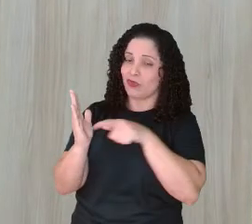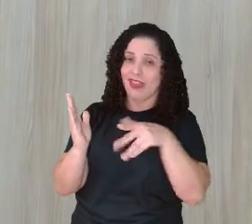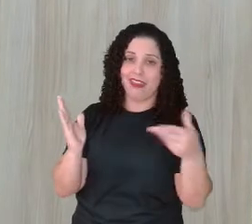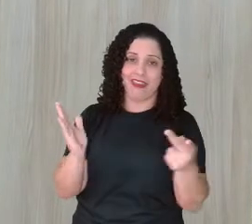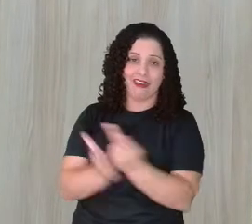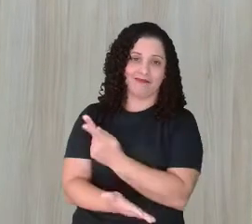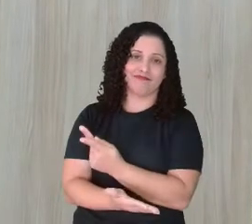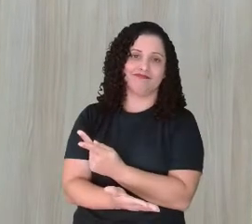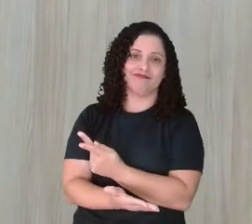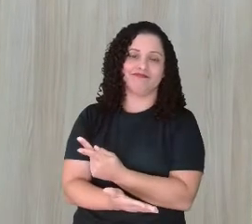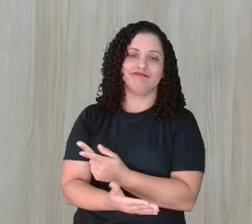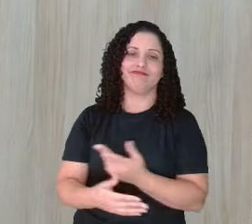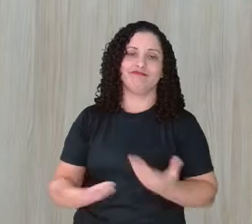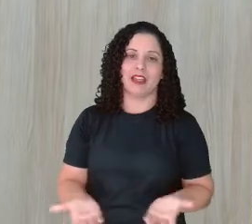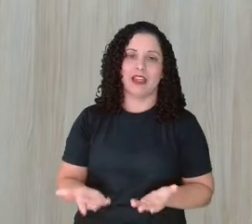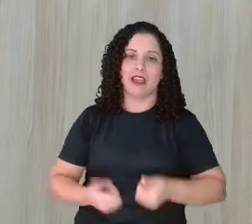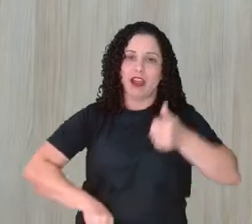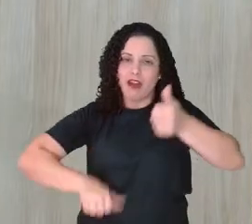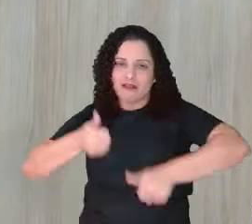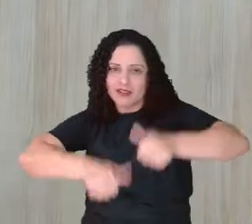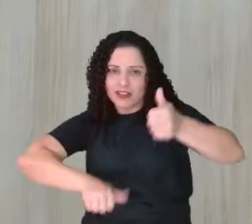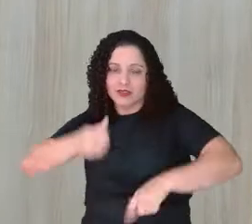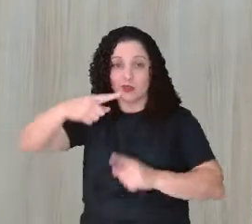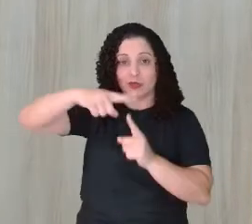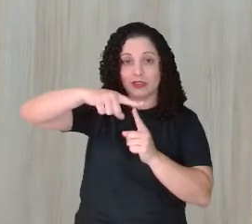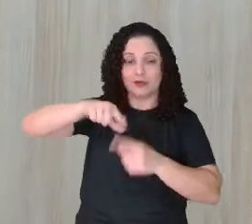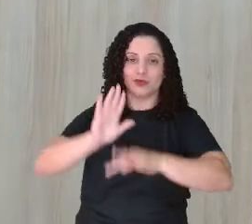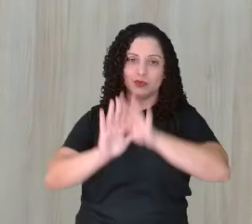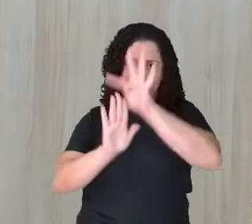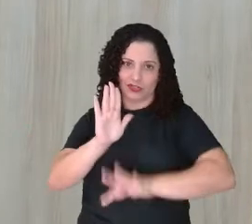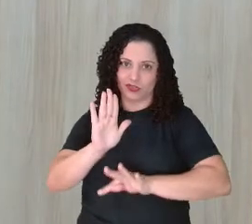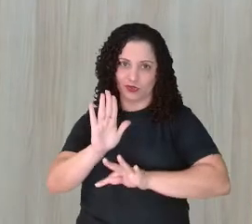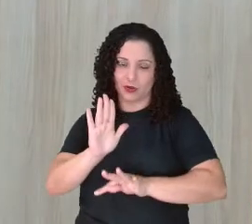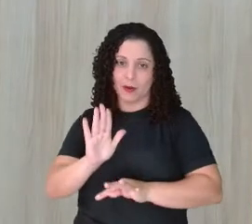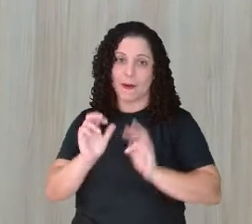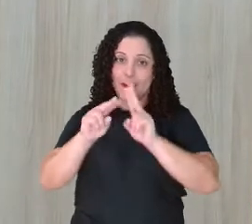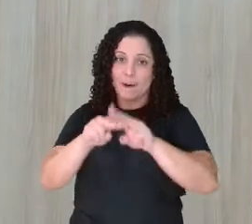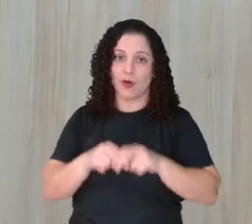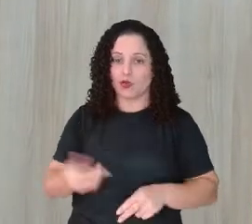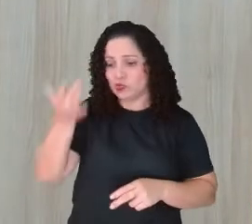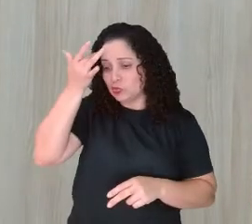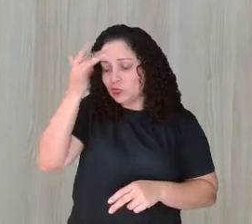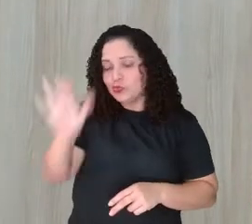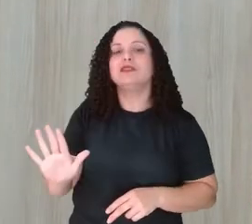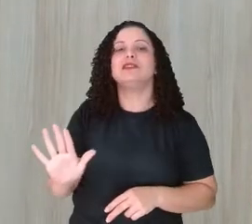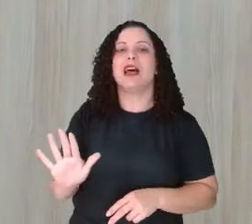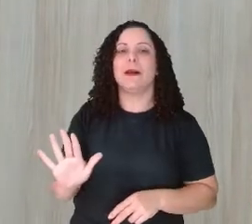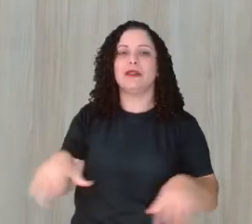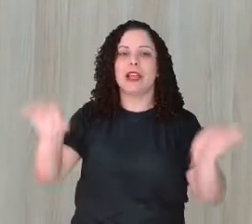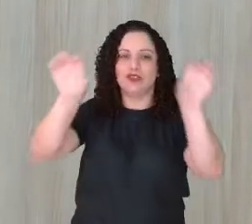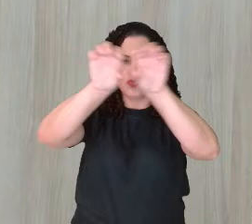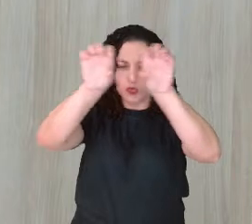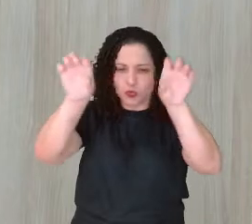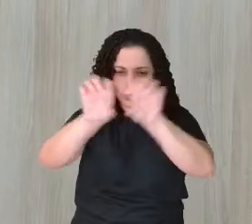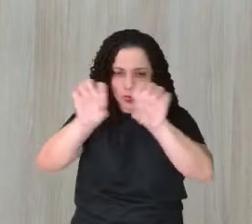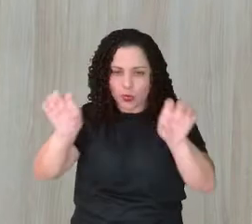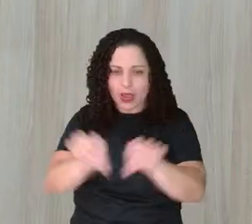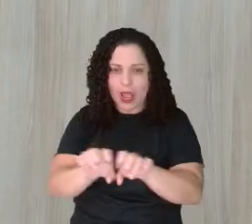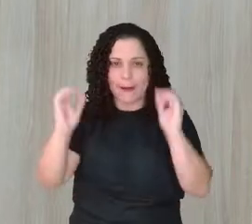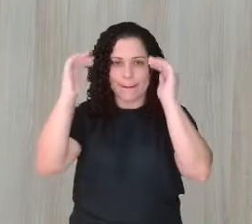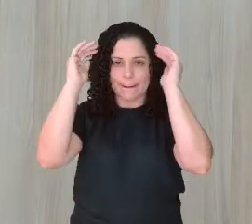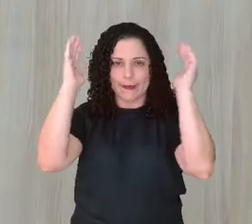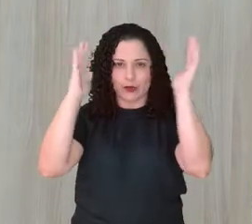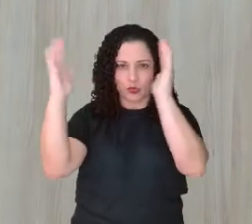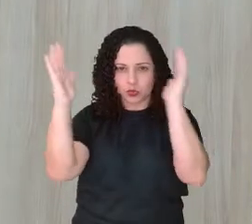falhar na competência que analisa o tipo textual, justamente porque você não soube estruturar o seu